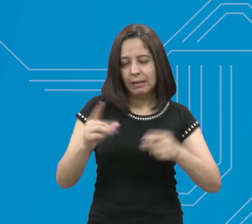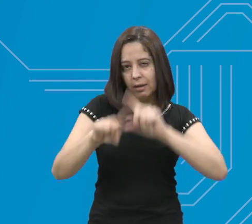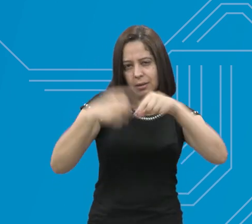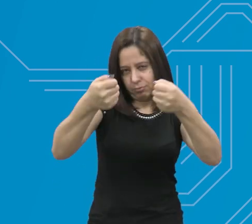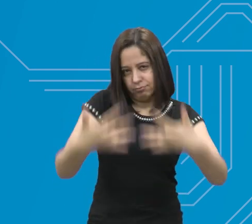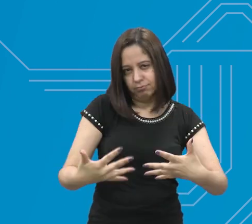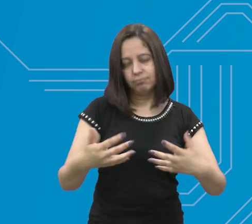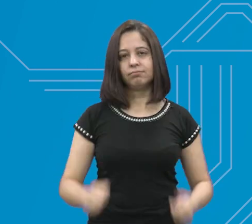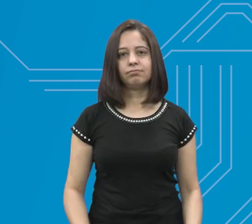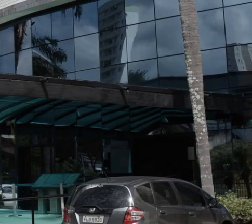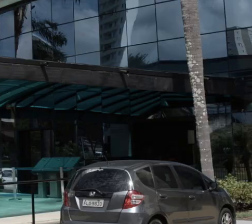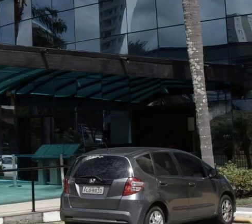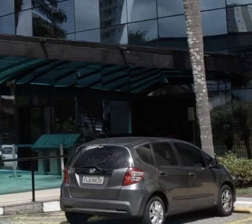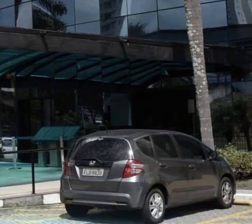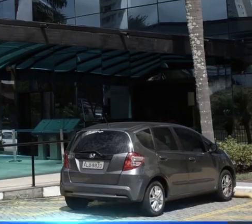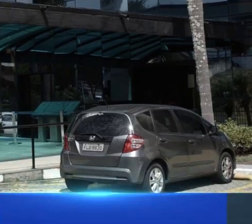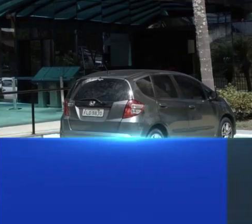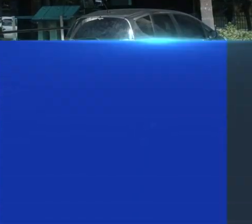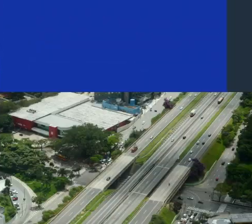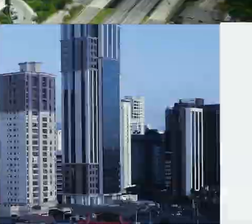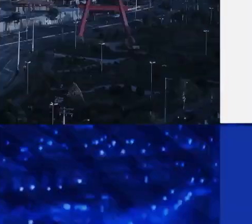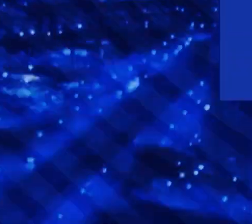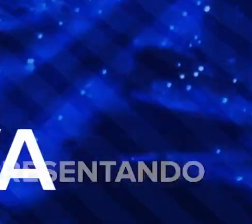detalhes depois do intervalo.